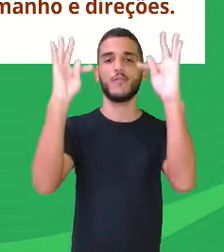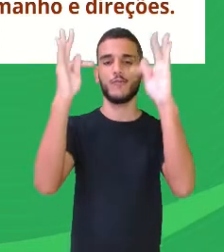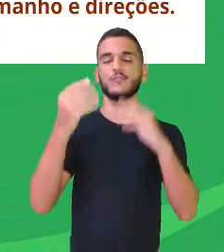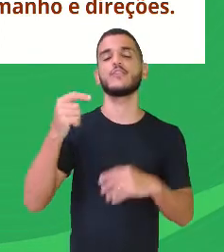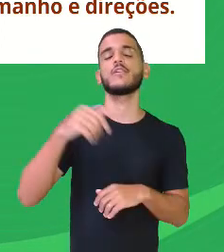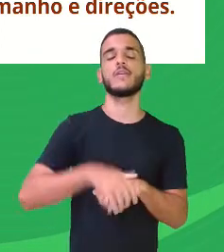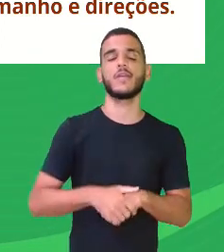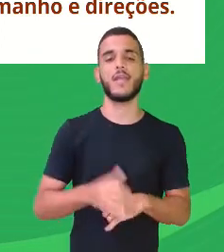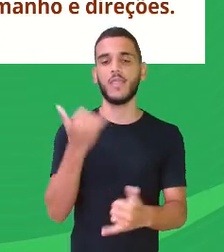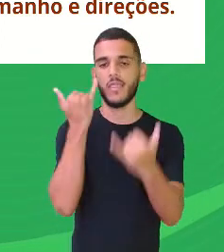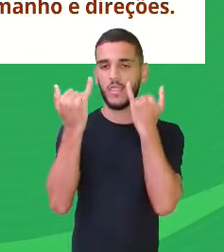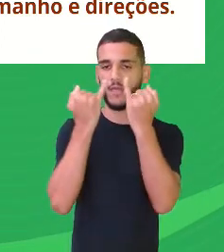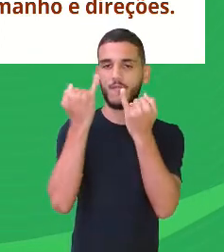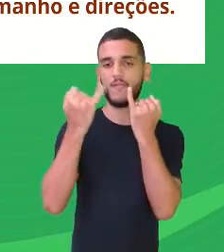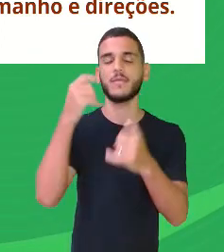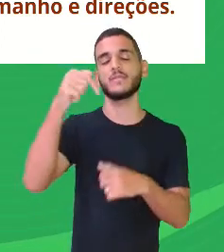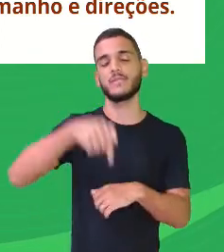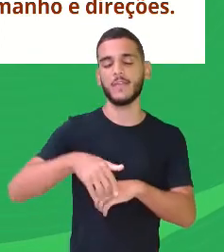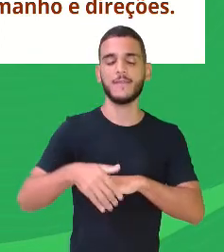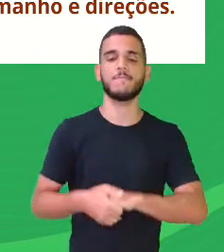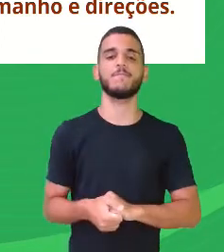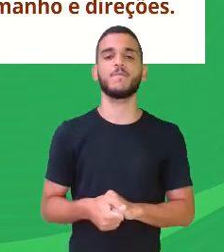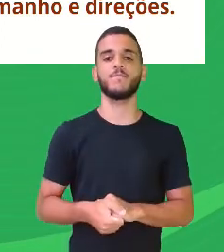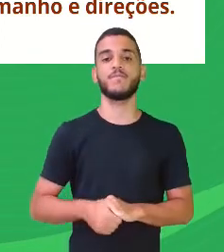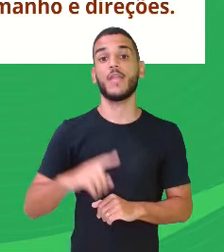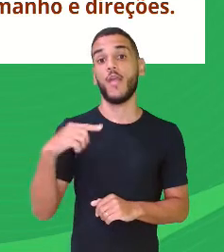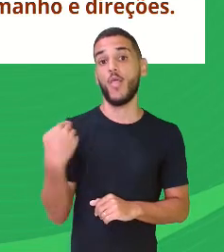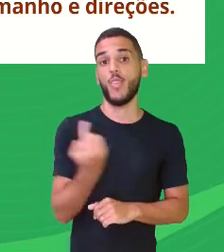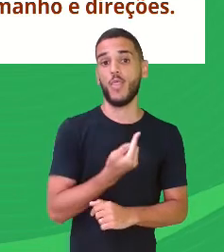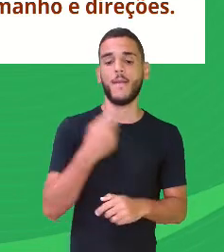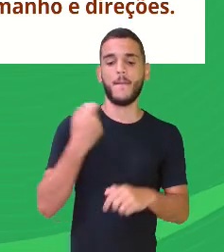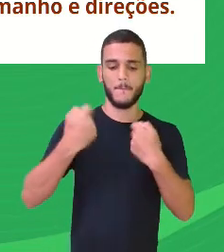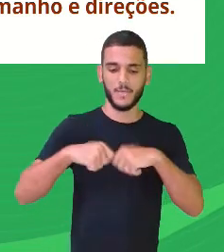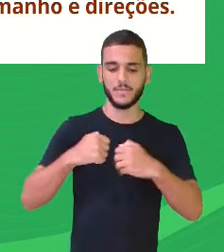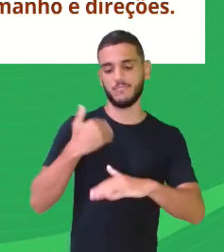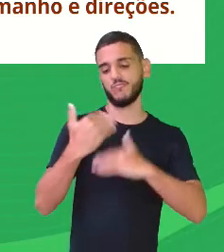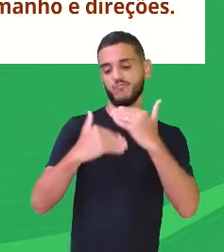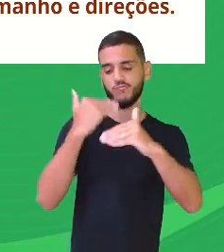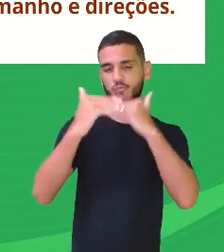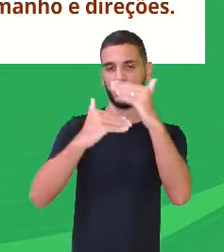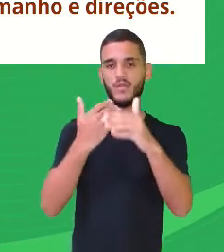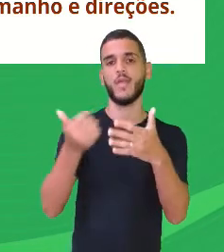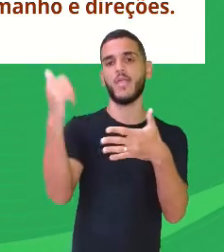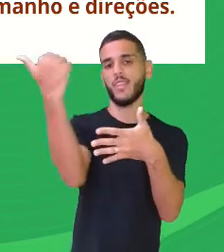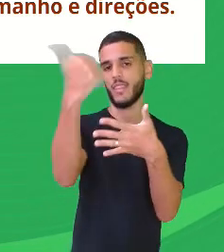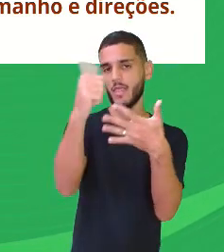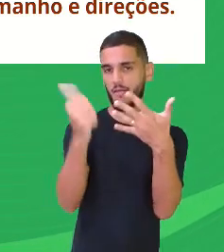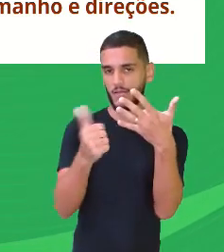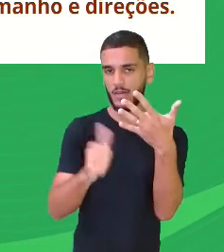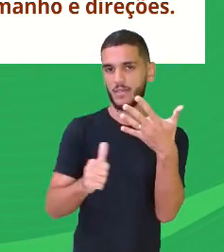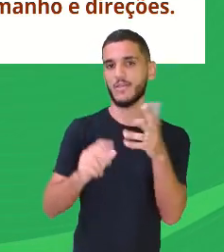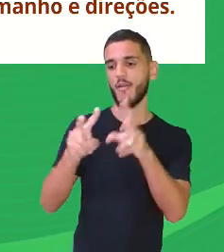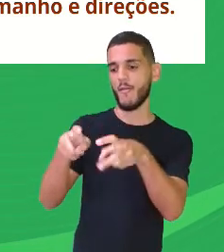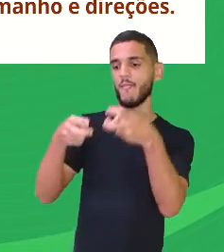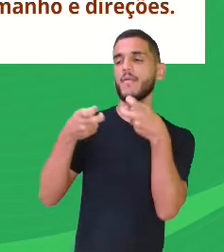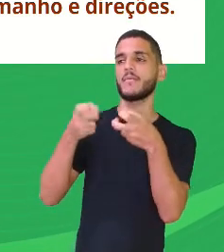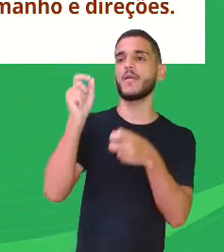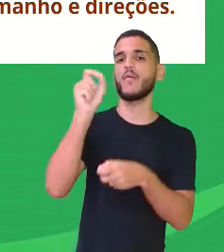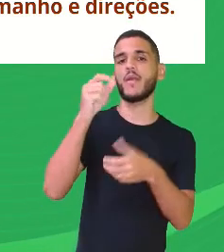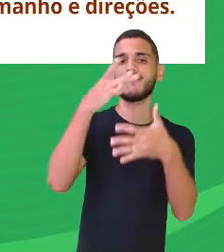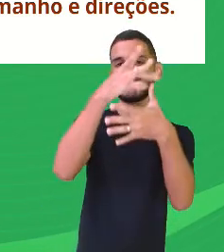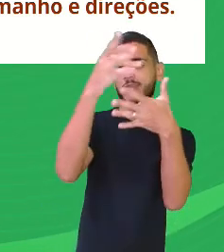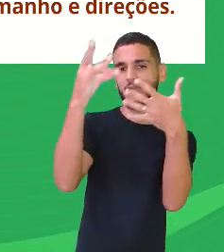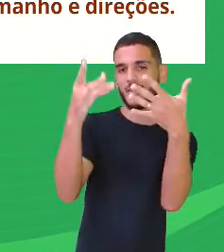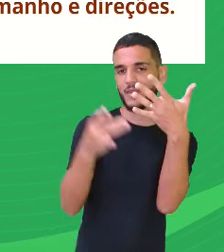digital, da informação. Então, a gente precisa, dentro do nosso processo de avaliação, perceber esses detalhes em relação à